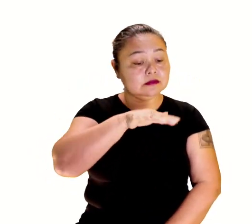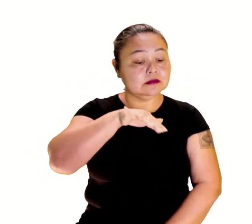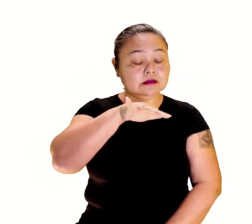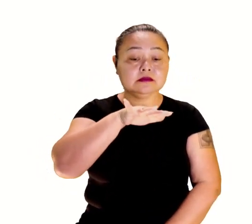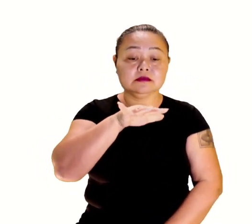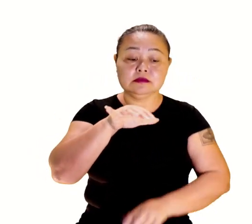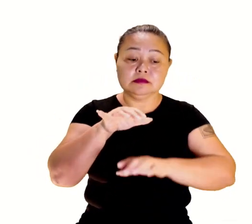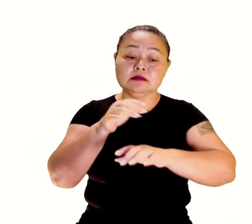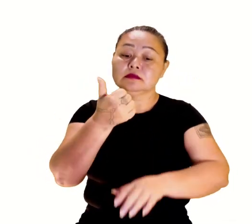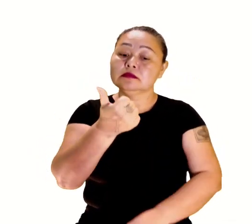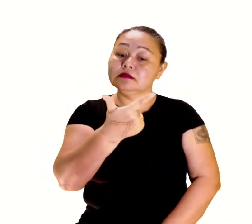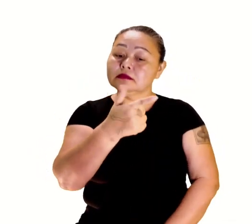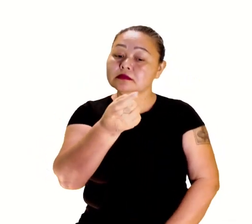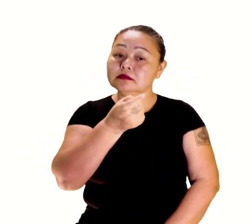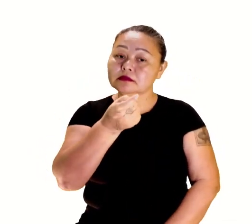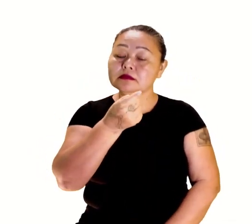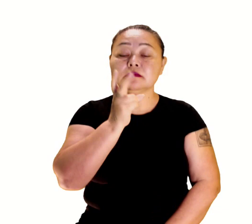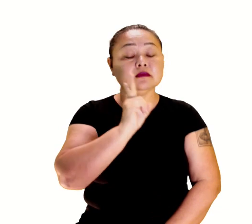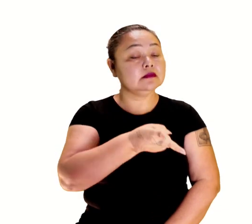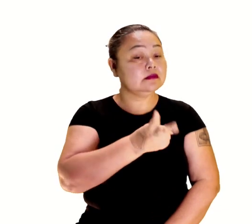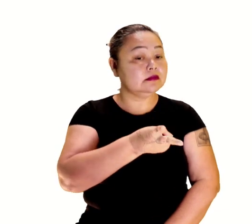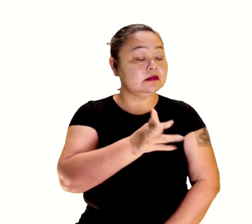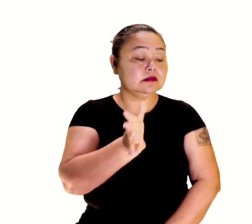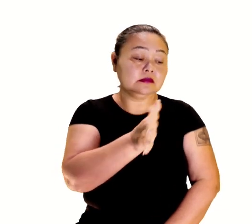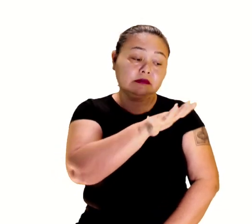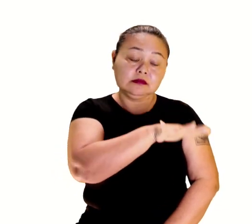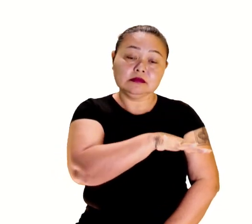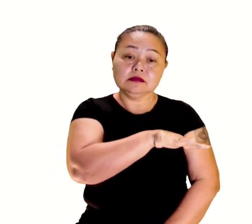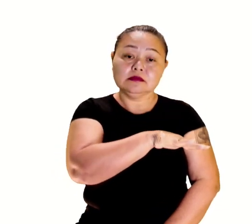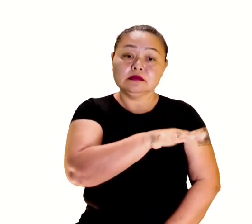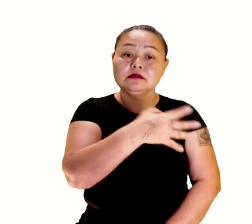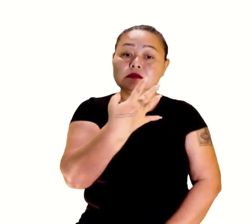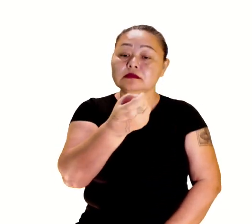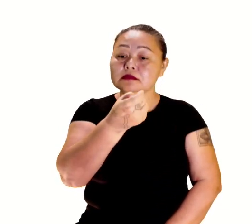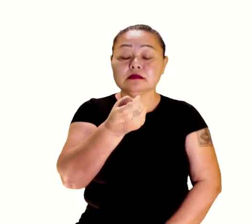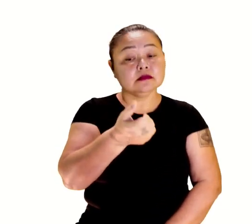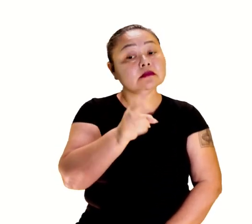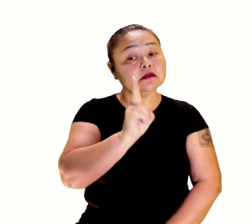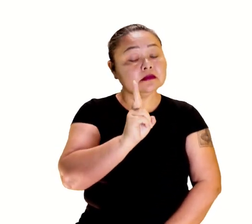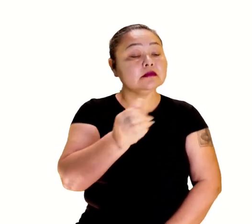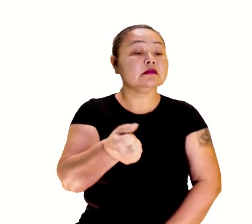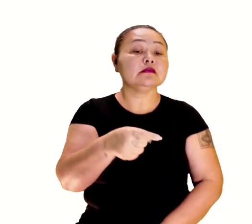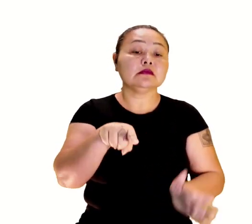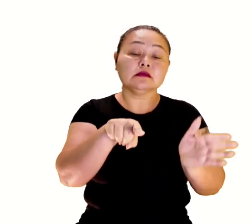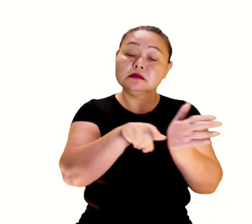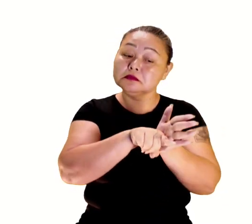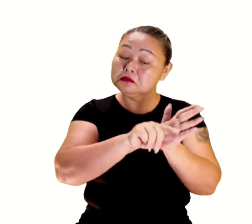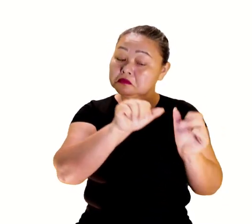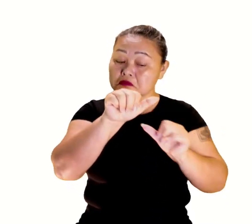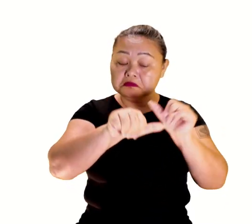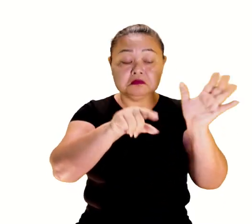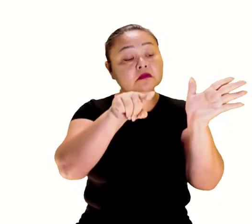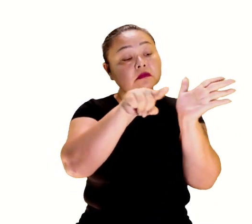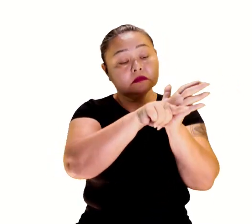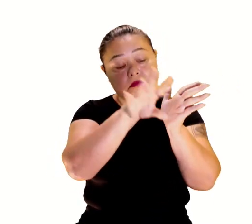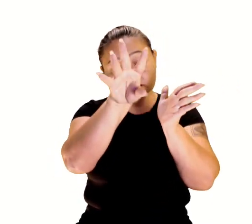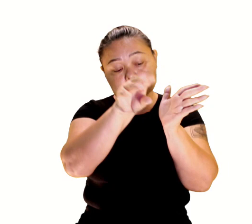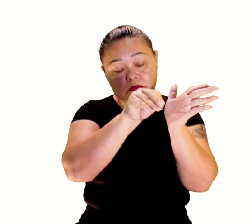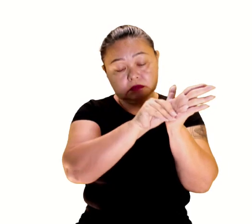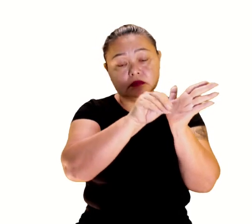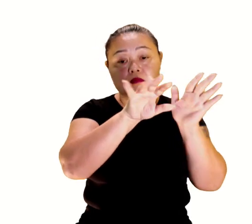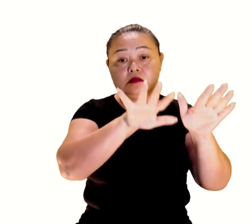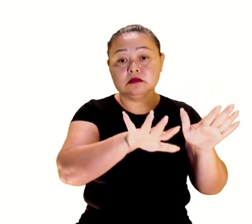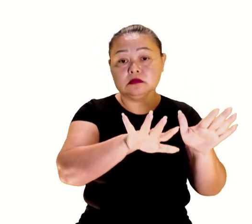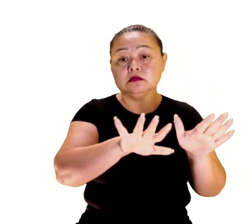lá. 12x no primeiro, continua? Continua. 4x no primeiro continua, sem mudar sinal, porque não mudou membro. E